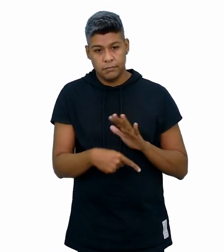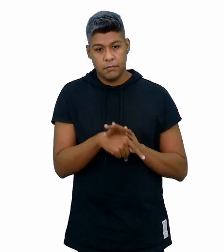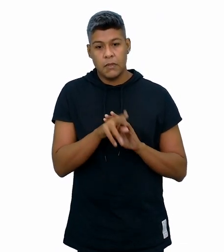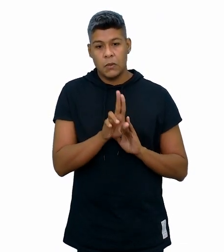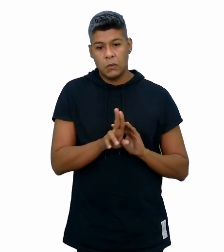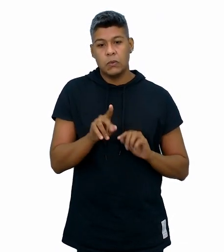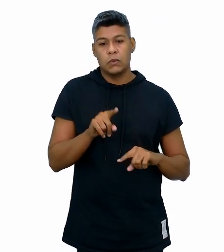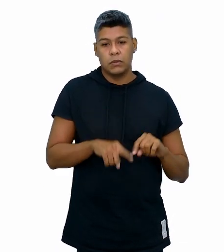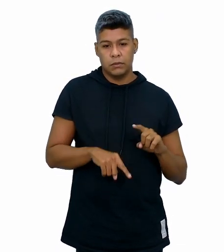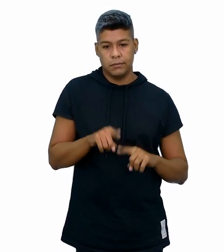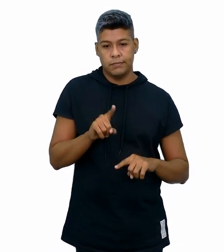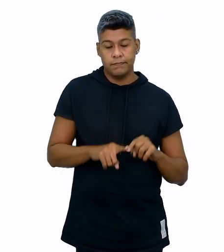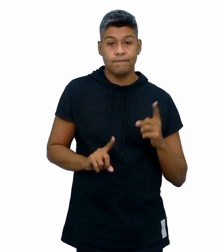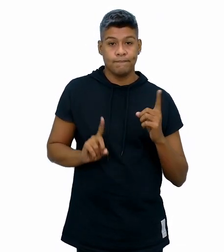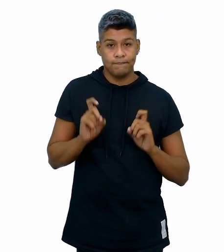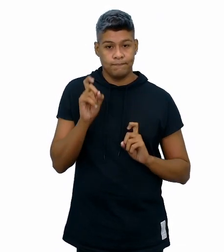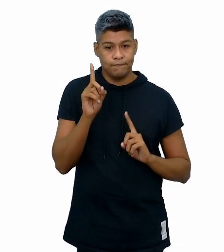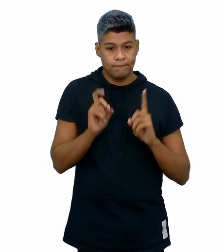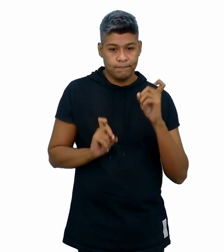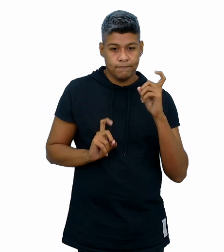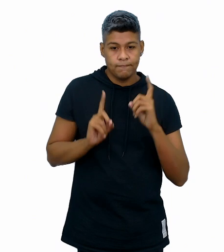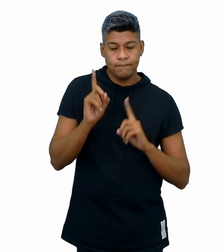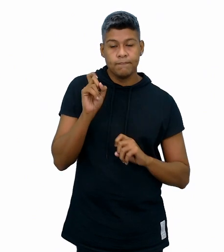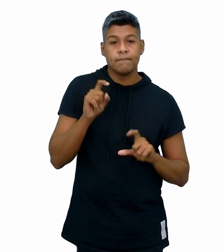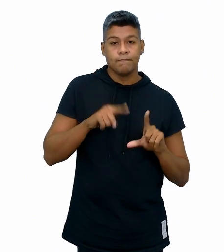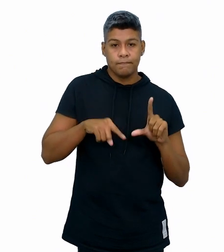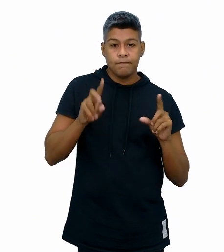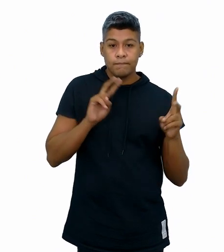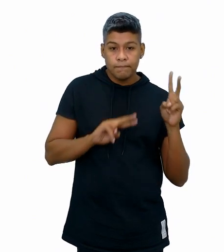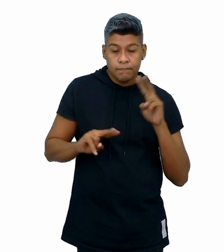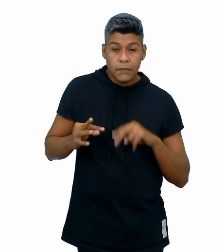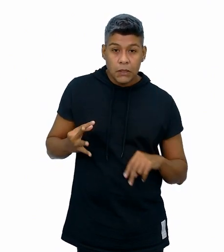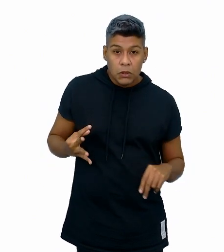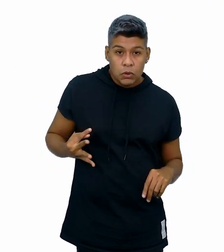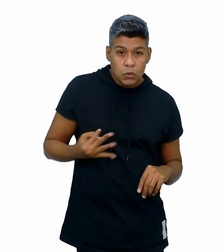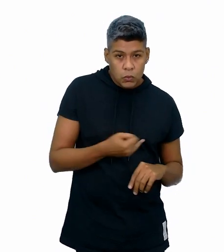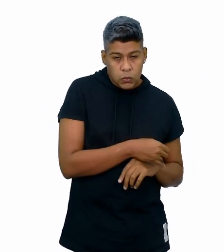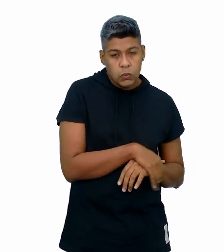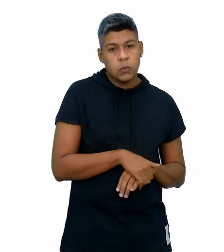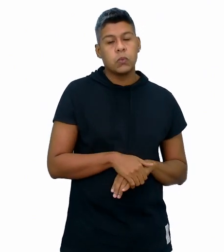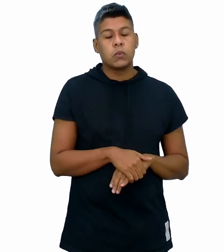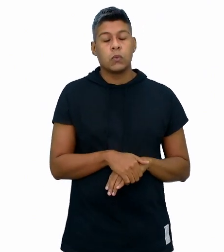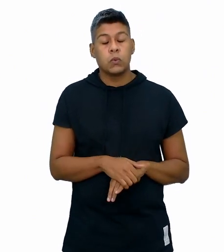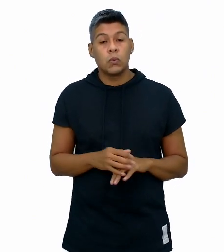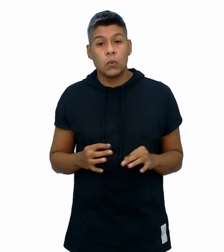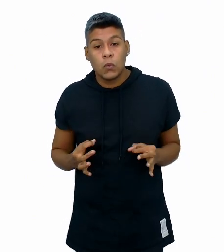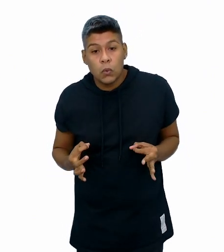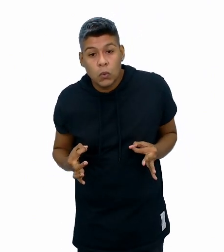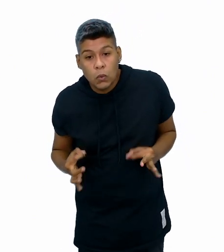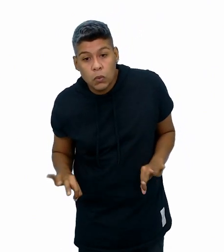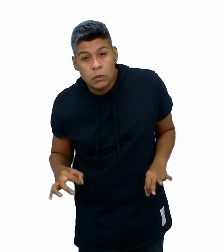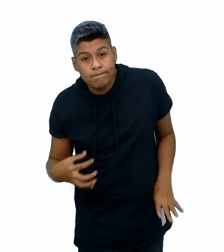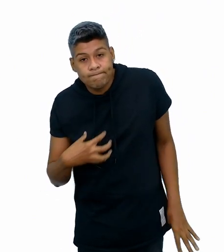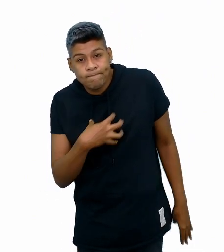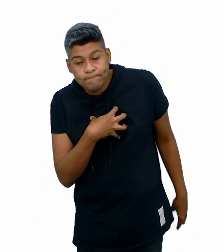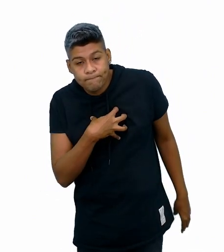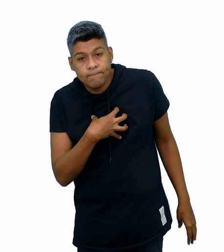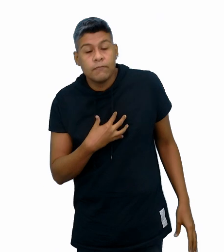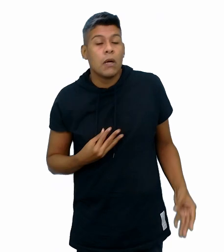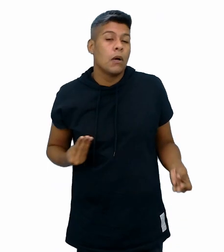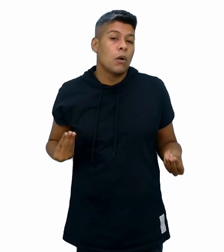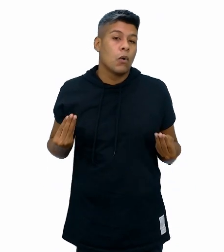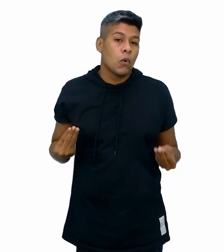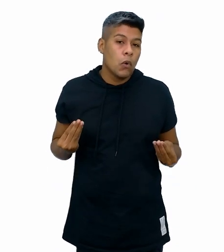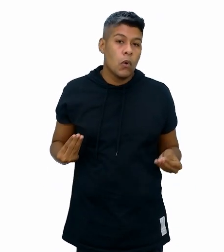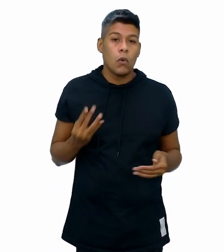uso de recursos expressivos, gráficos, visuais. Então, isso tudo, com certeza, impacta na maneira como